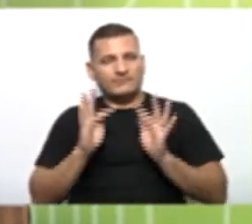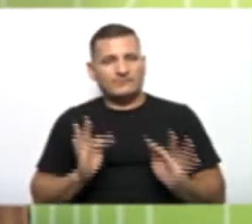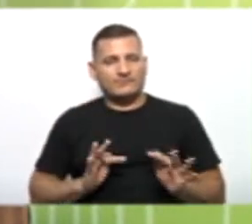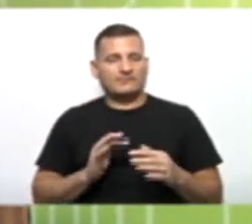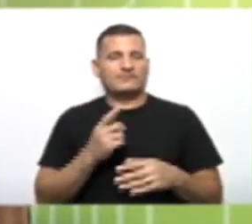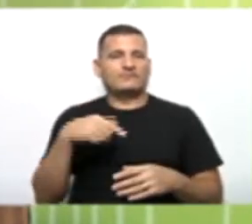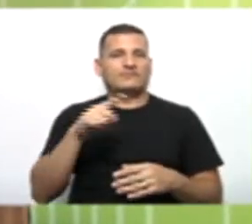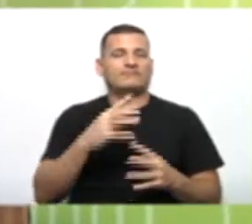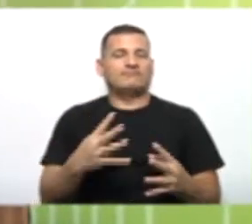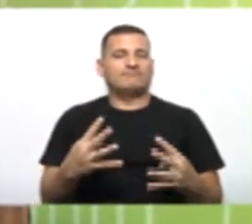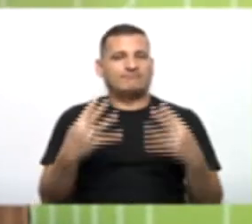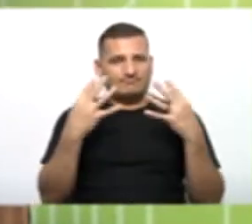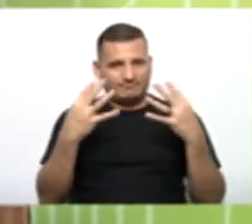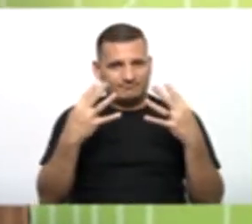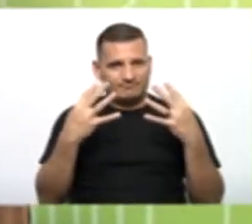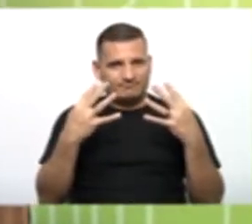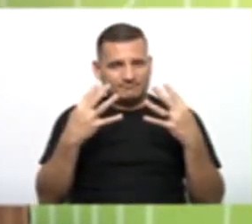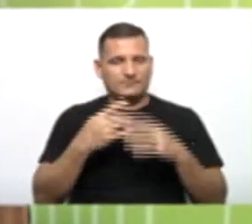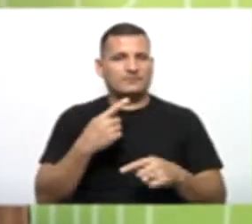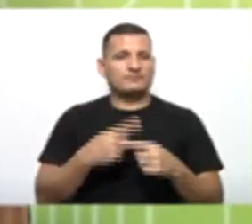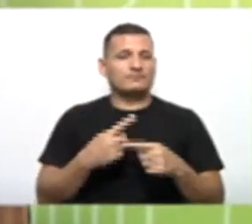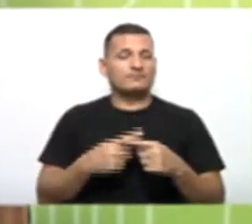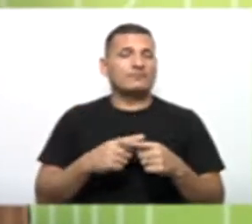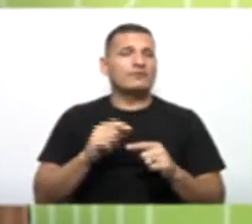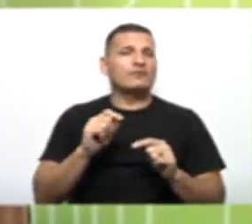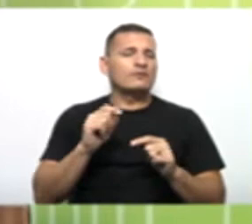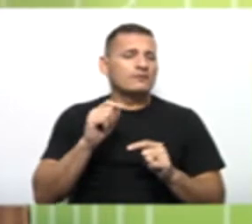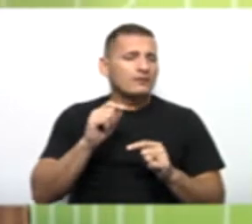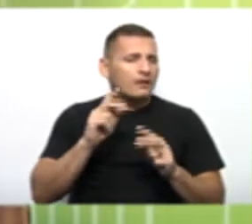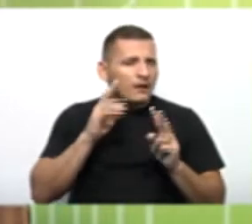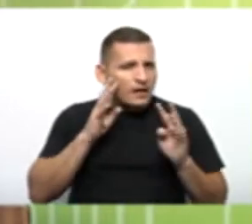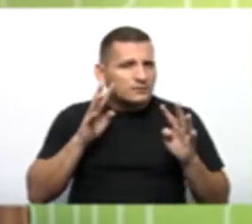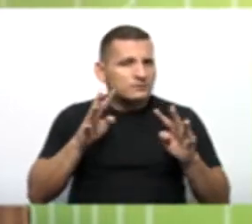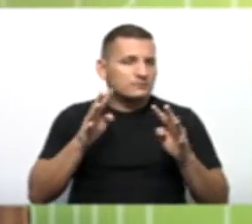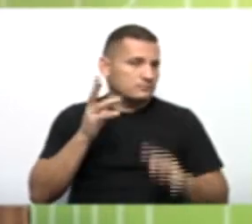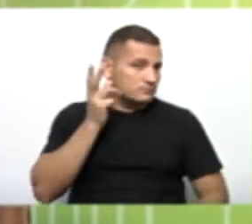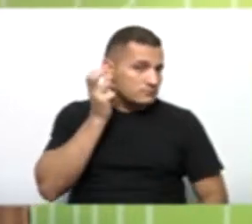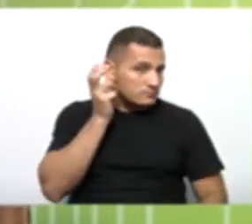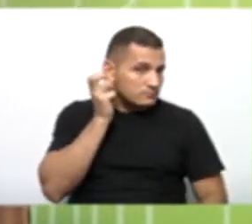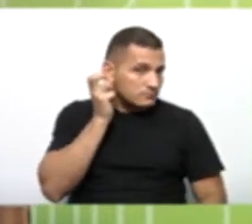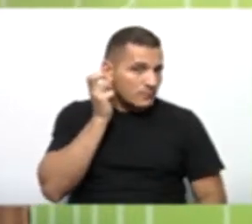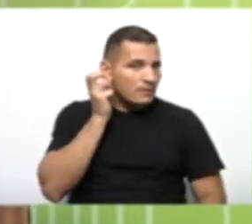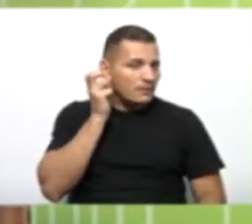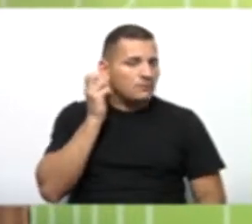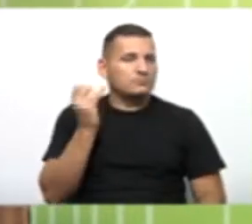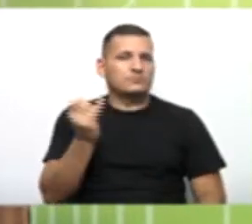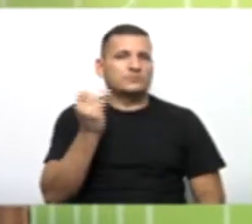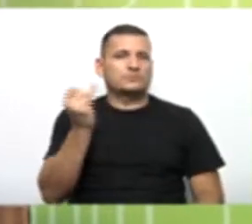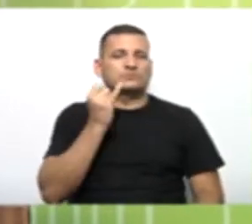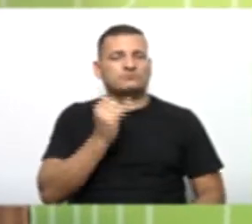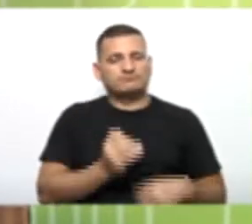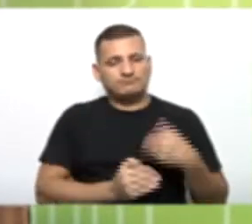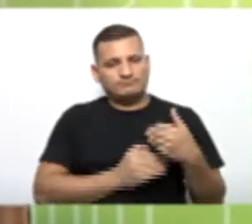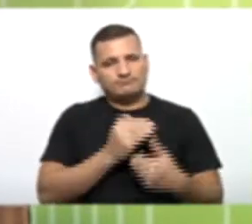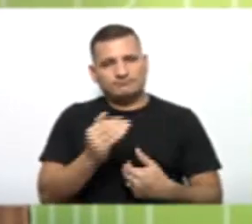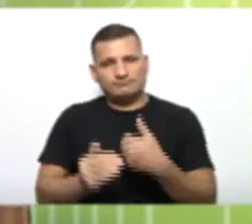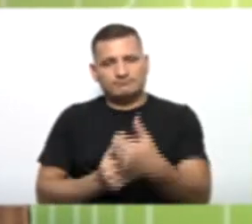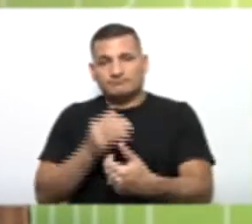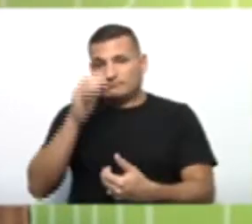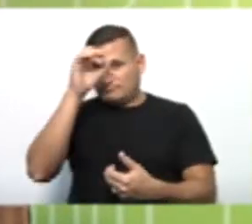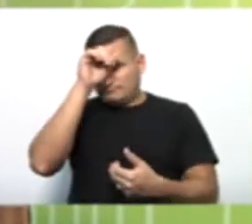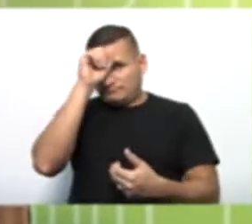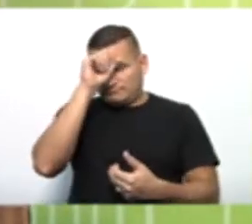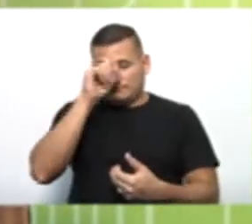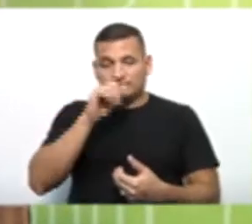ficado tão atentos porque o exercício de ouvir ele é fundamental no processo de aprendizagem não é para que nós possamos